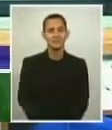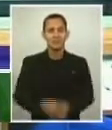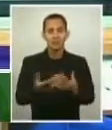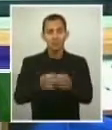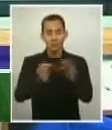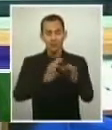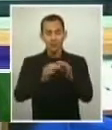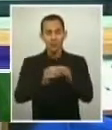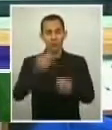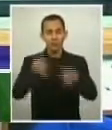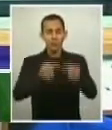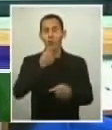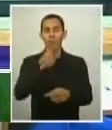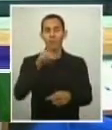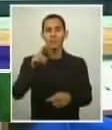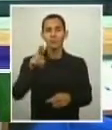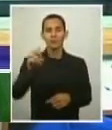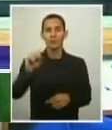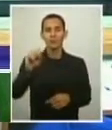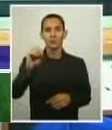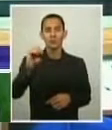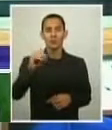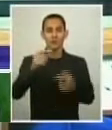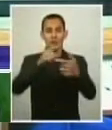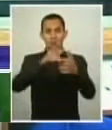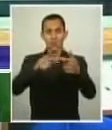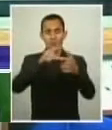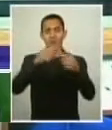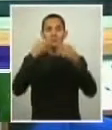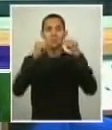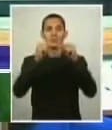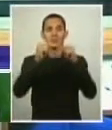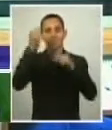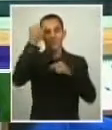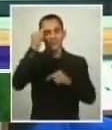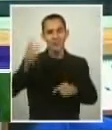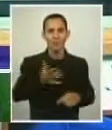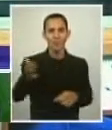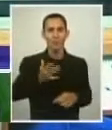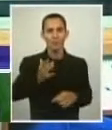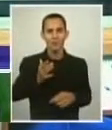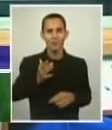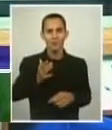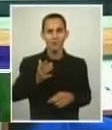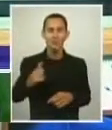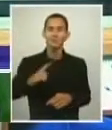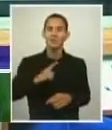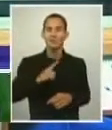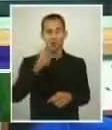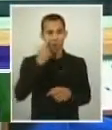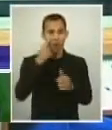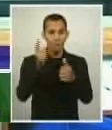plano político ou só tinha duas críticas ao pensamento burguês que vigorava